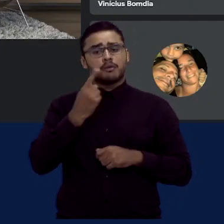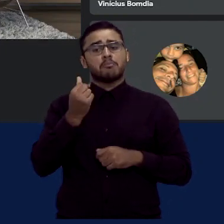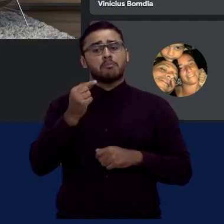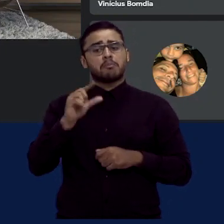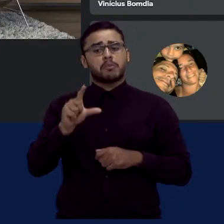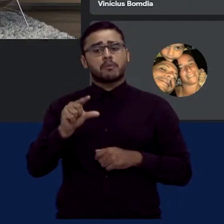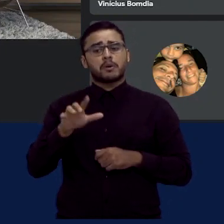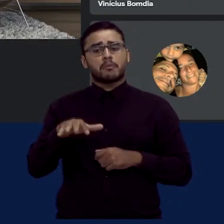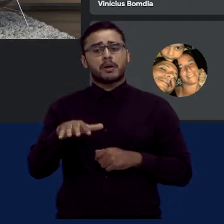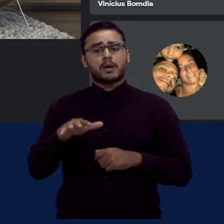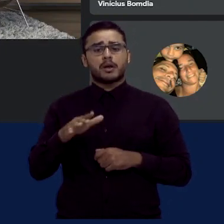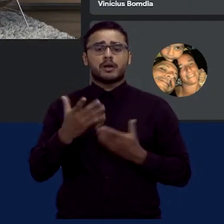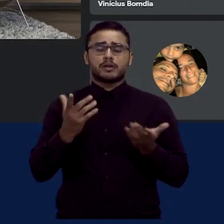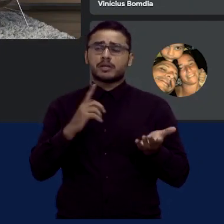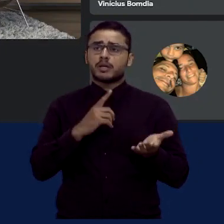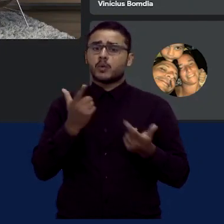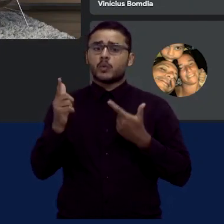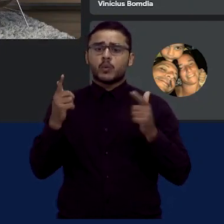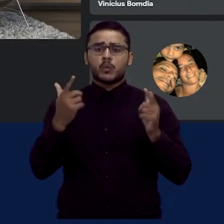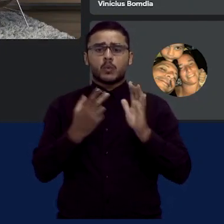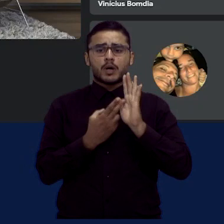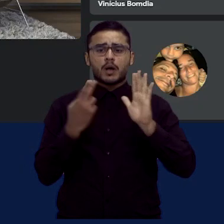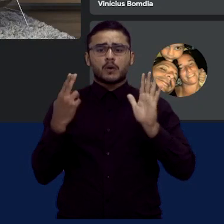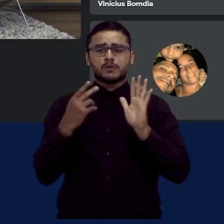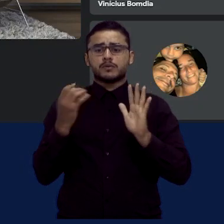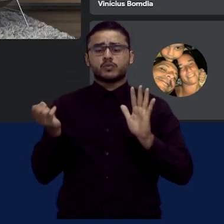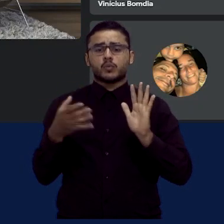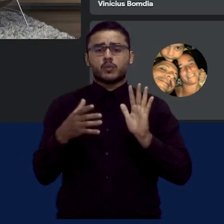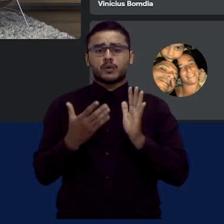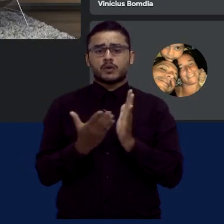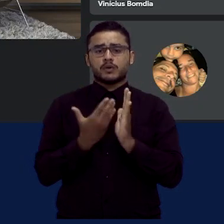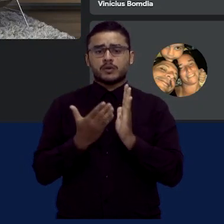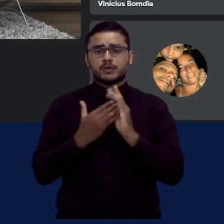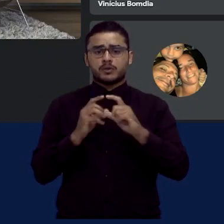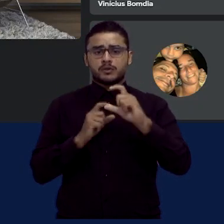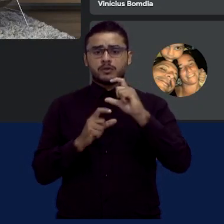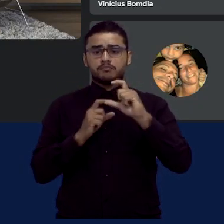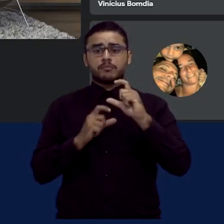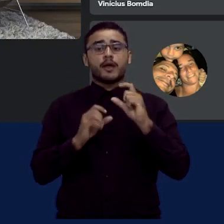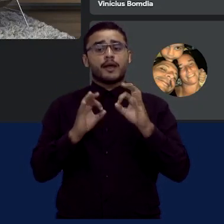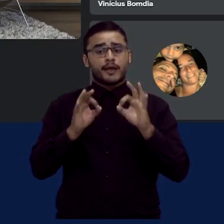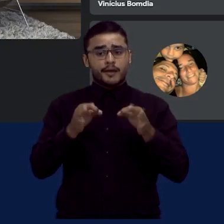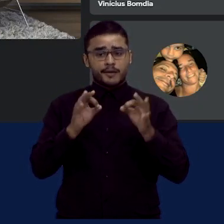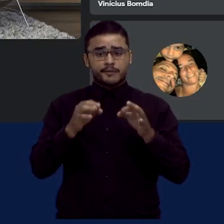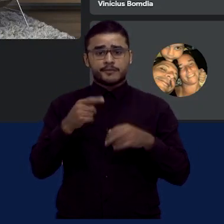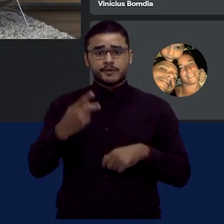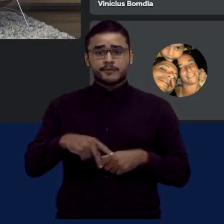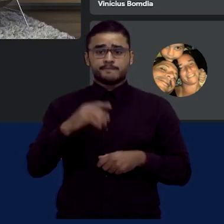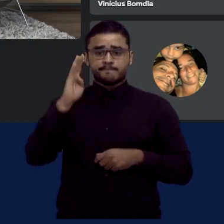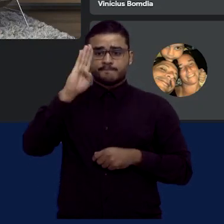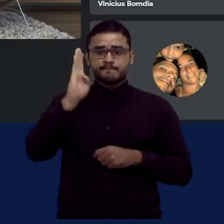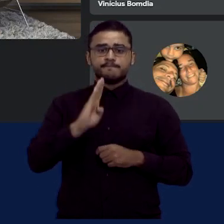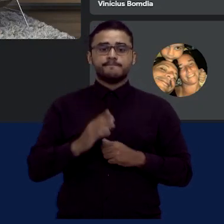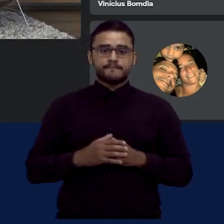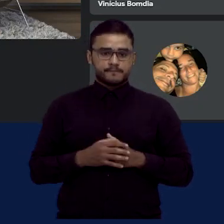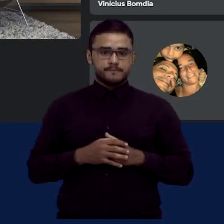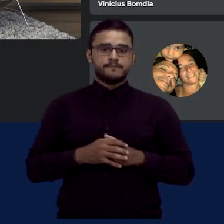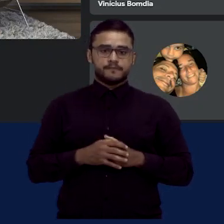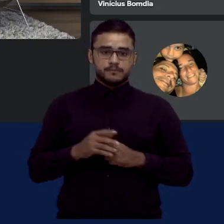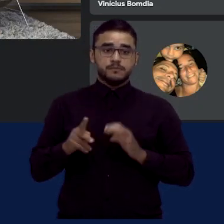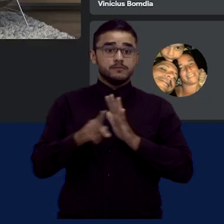novas histórias de autores outros que estão surgindo dentro do cenário de quadrinhos brasileiro,